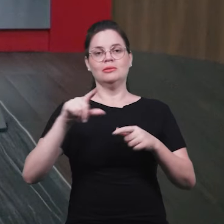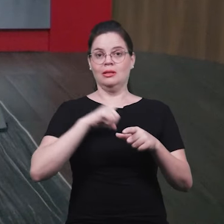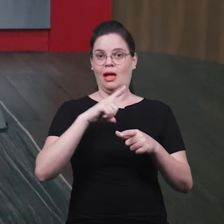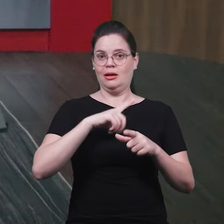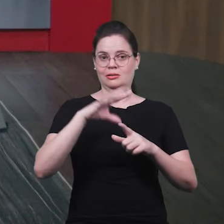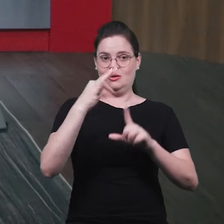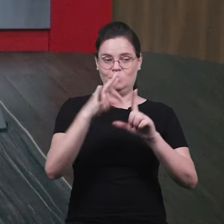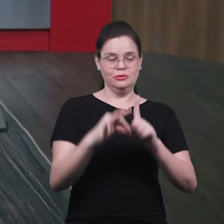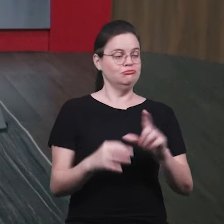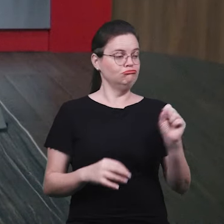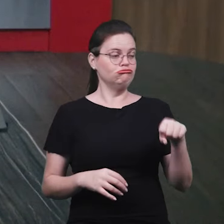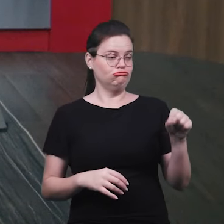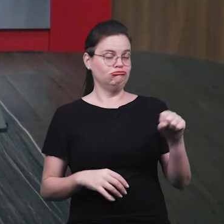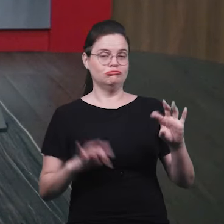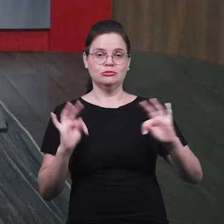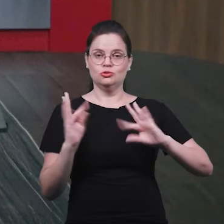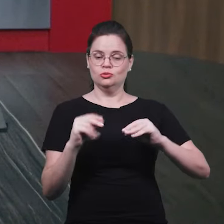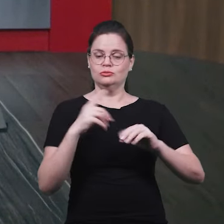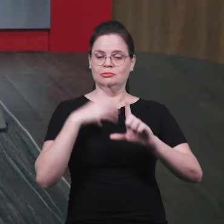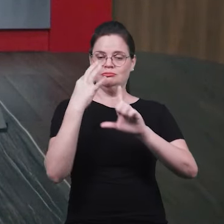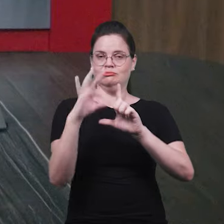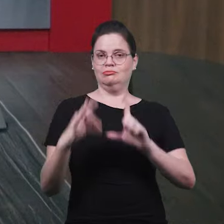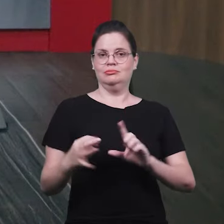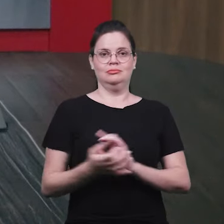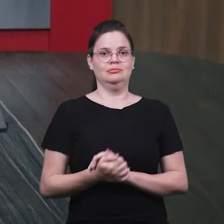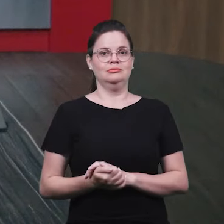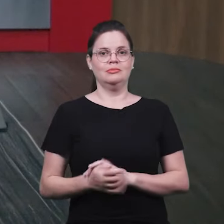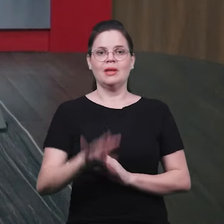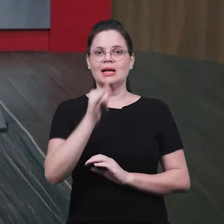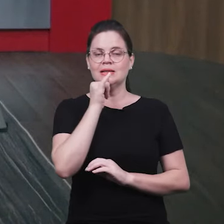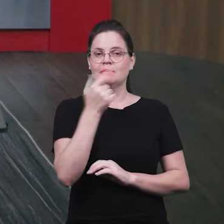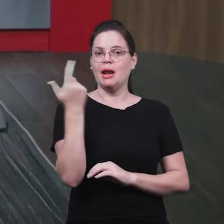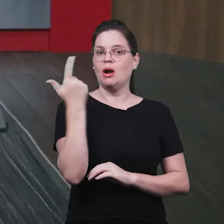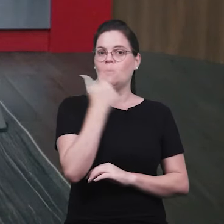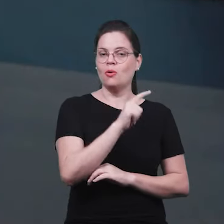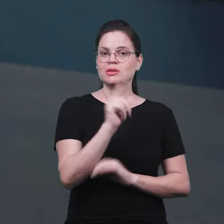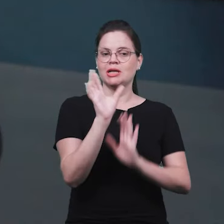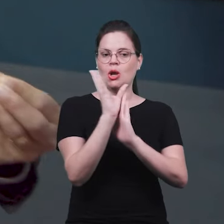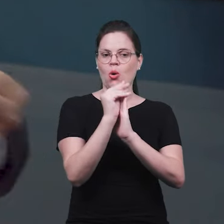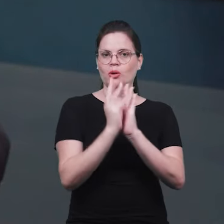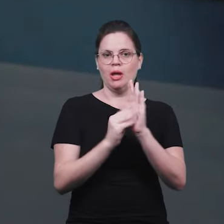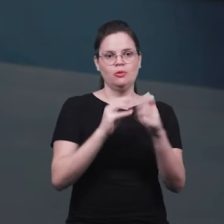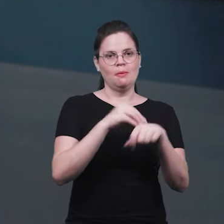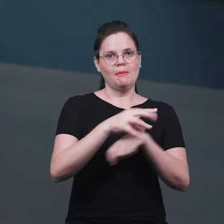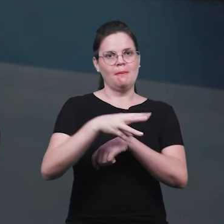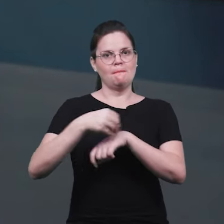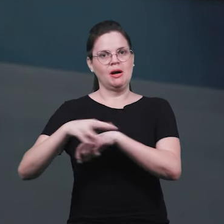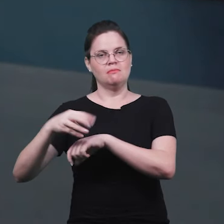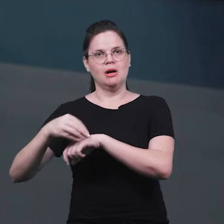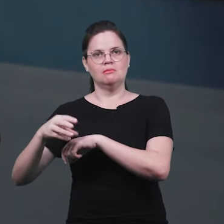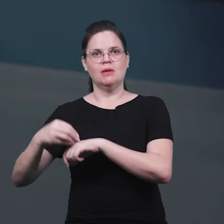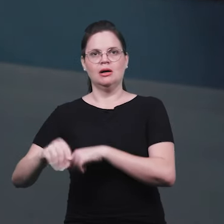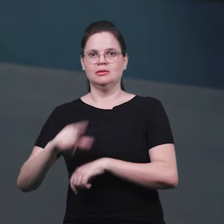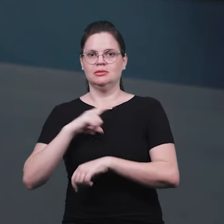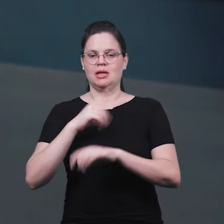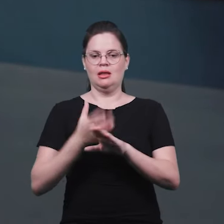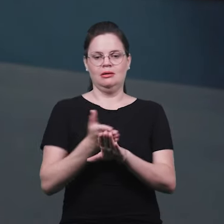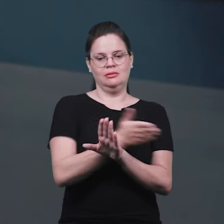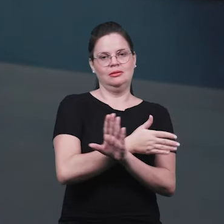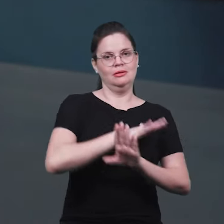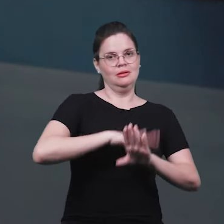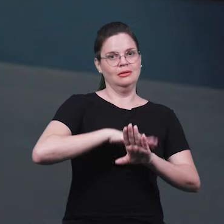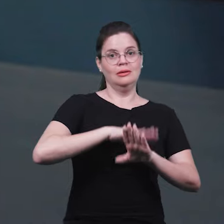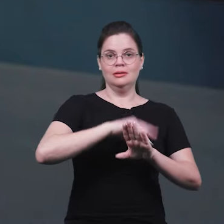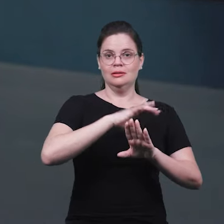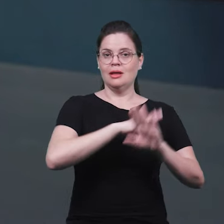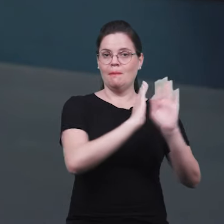estratégia. Né? Você tem, para que o conteúdo ele seja levado, você tem em off, né? Você tem na retaguarda, no back-office,